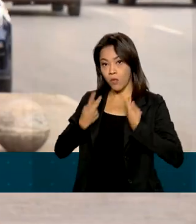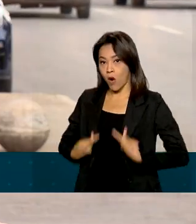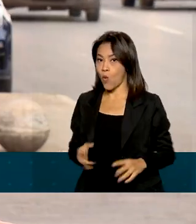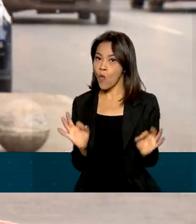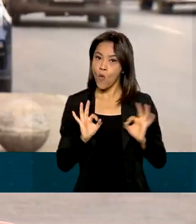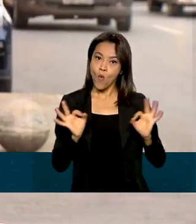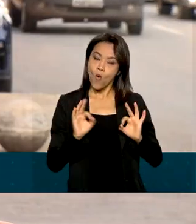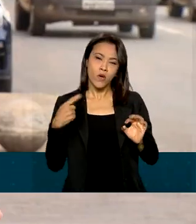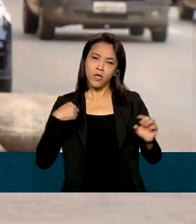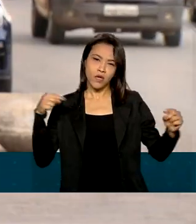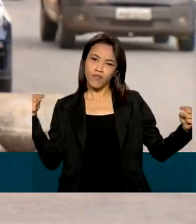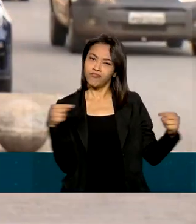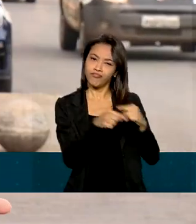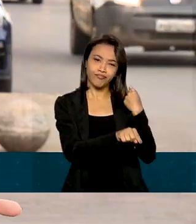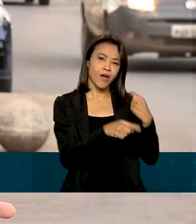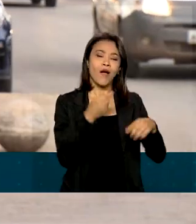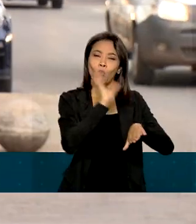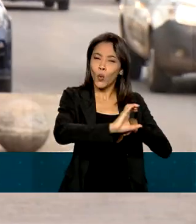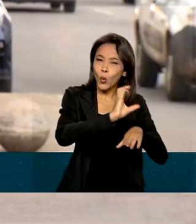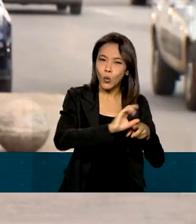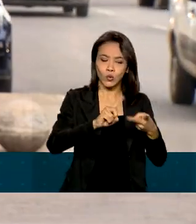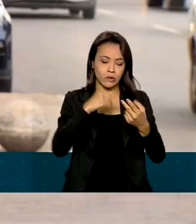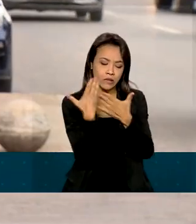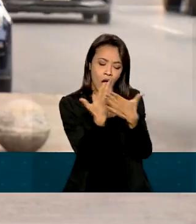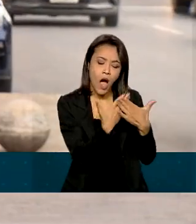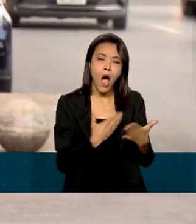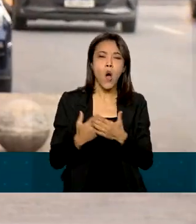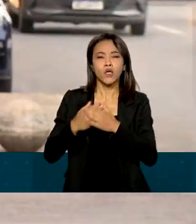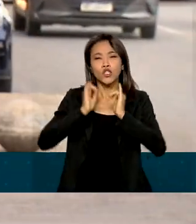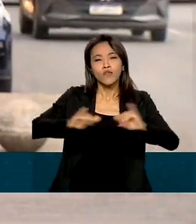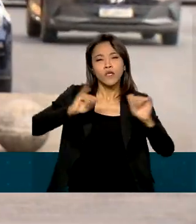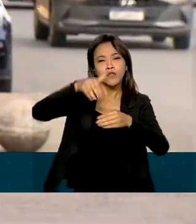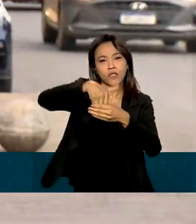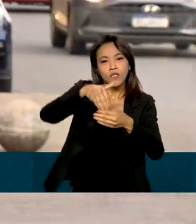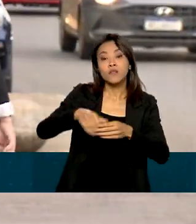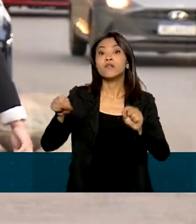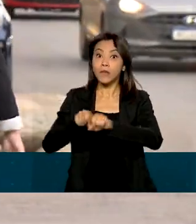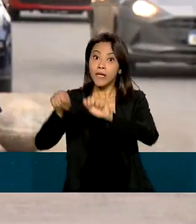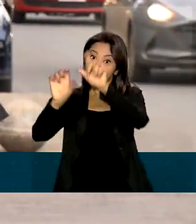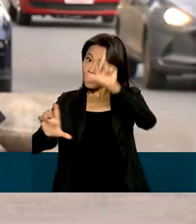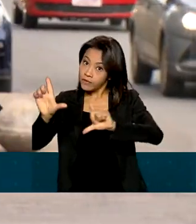recomendada para situações como cursos, aulas, propagandas eleitorais e na televisão, por exemplo. Obrigado. Obrigado.